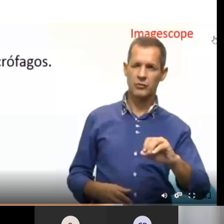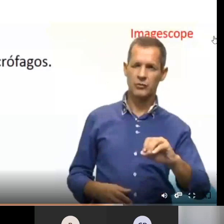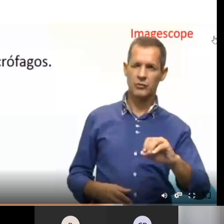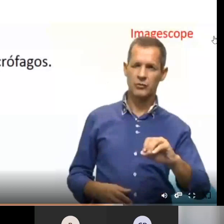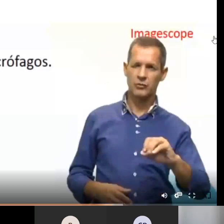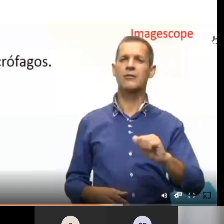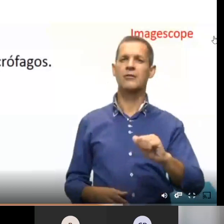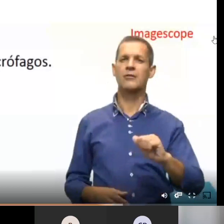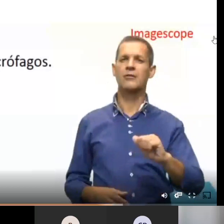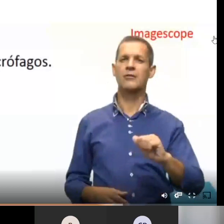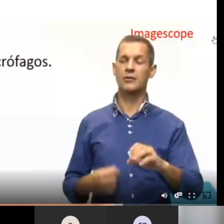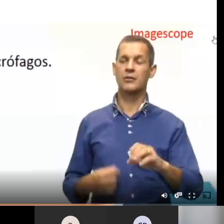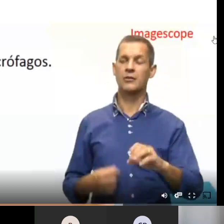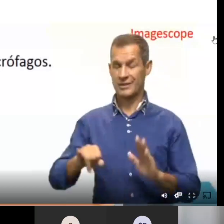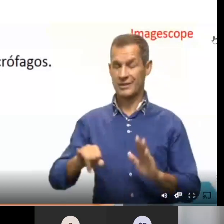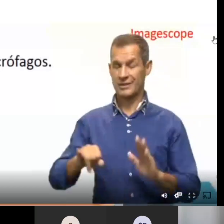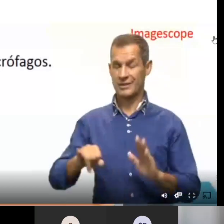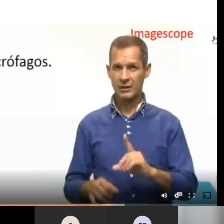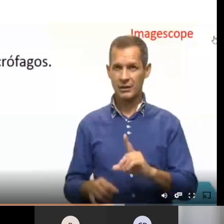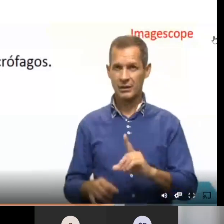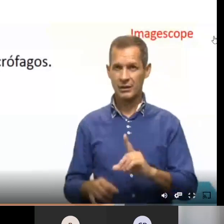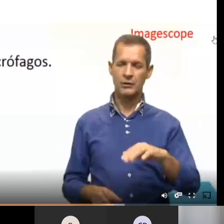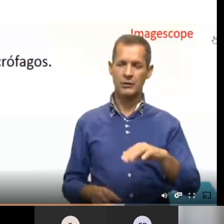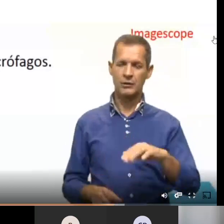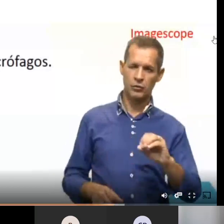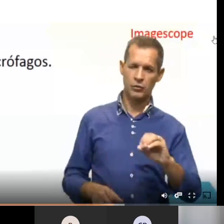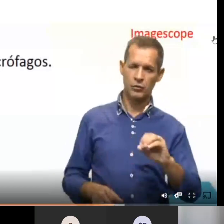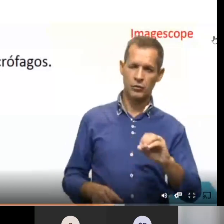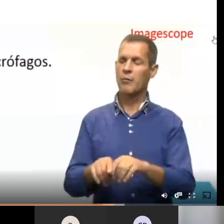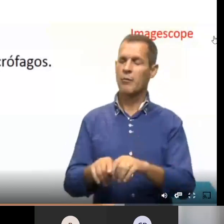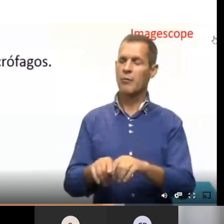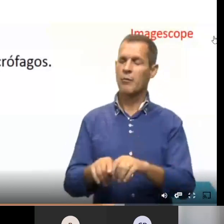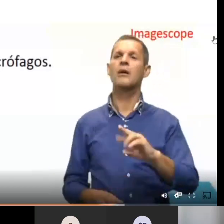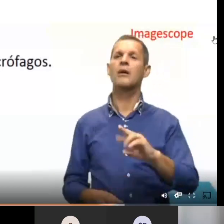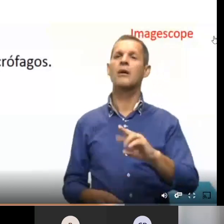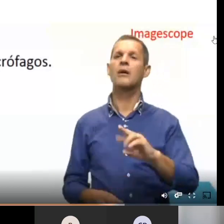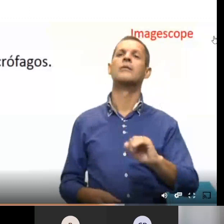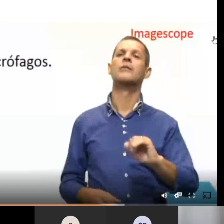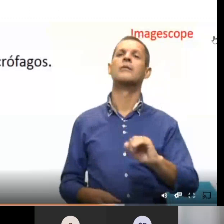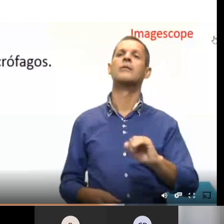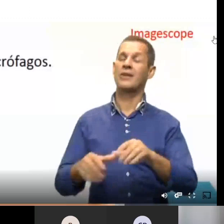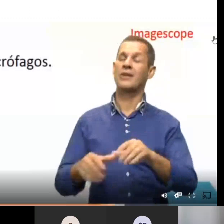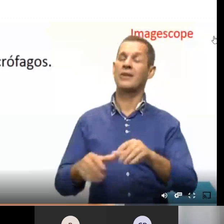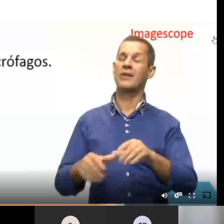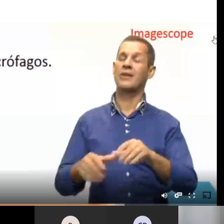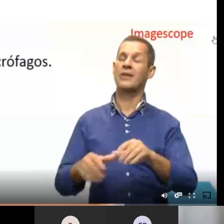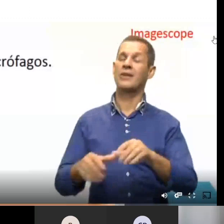O que eu quero que vocês identifiquem nos linfonodos? A região cortical, que está